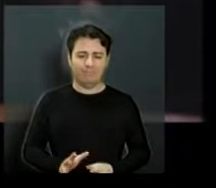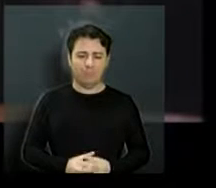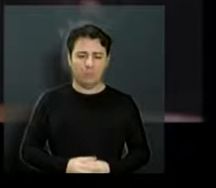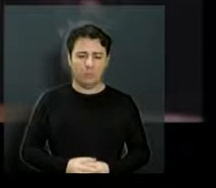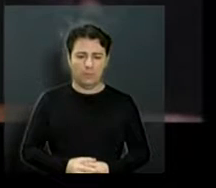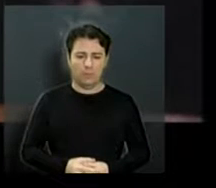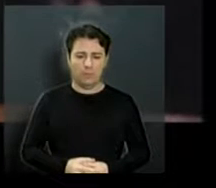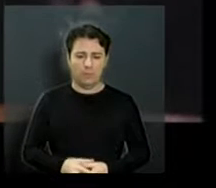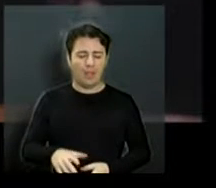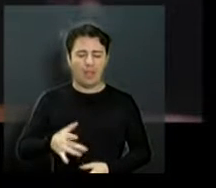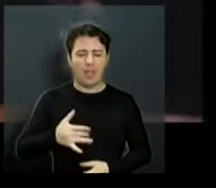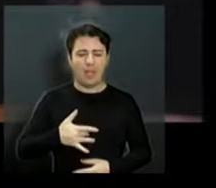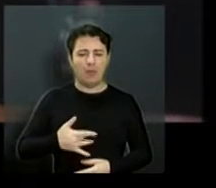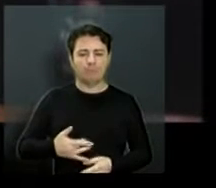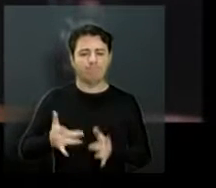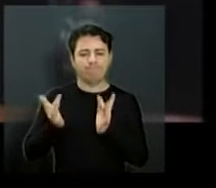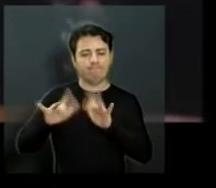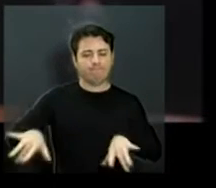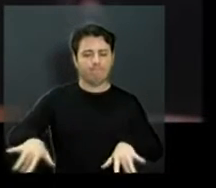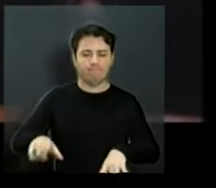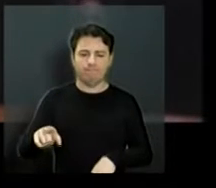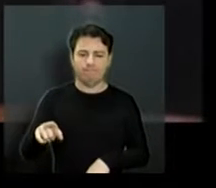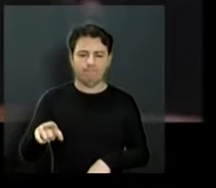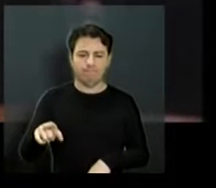I'm breaking up with you.